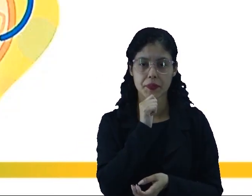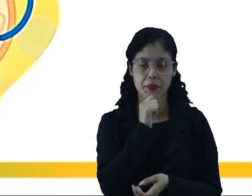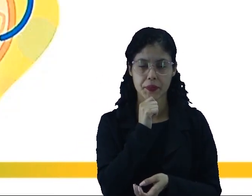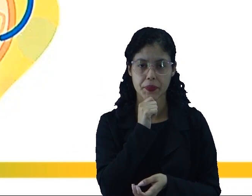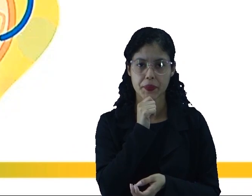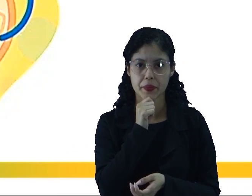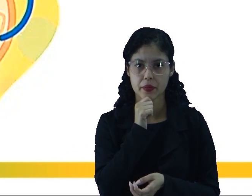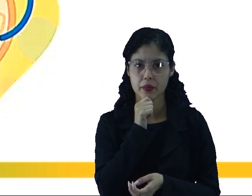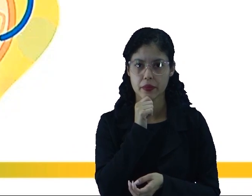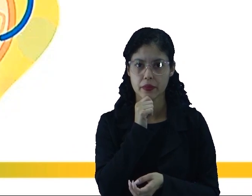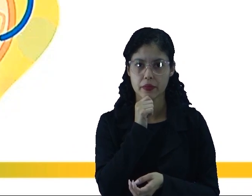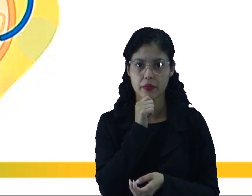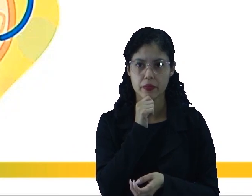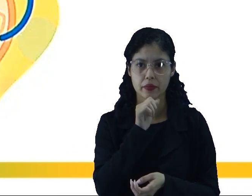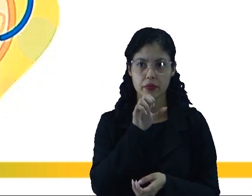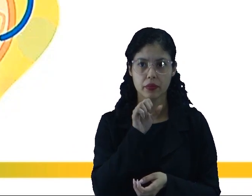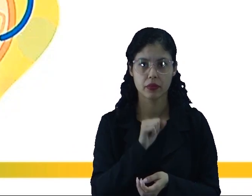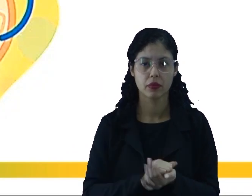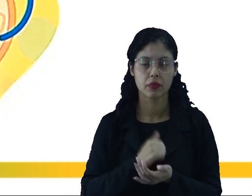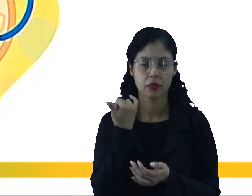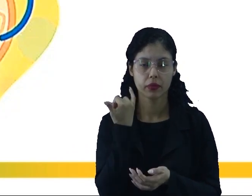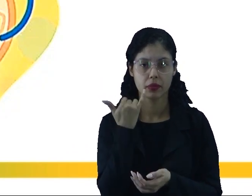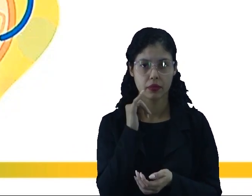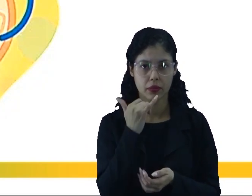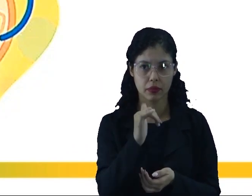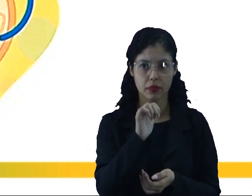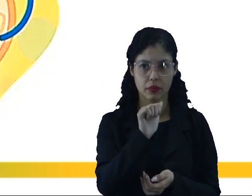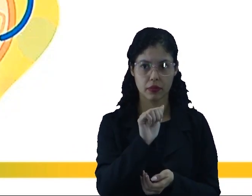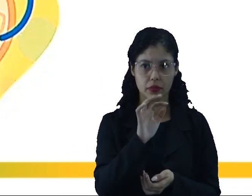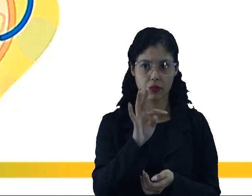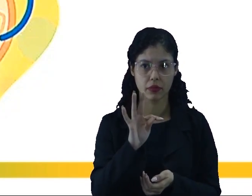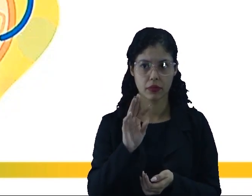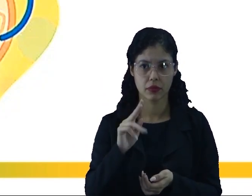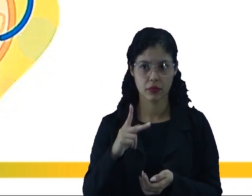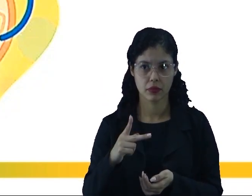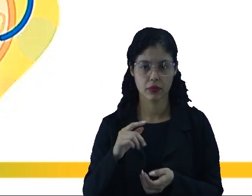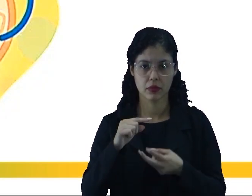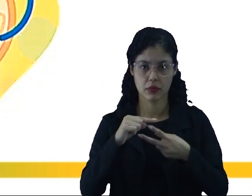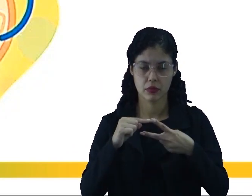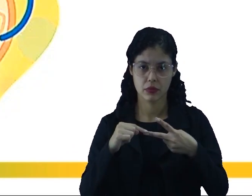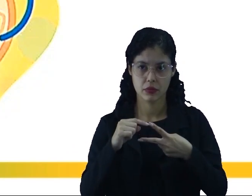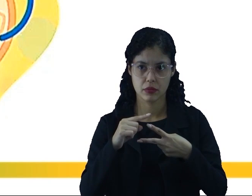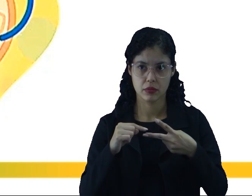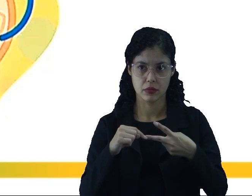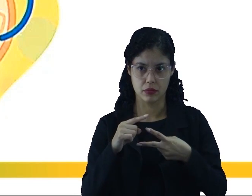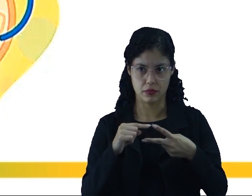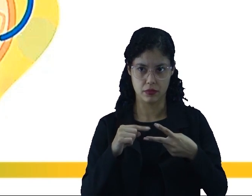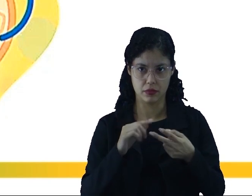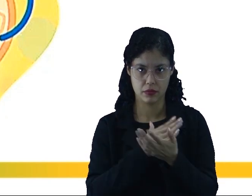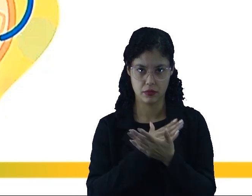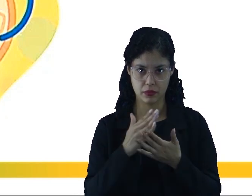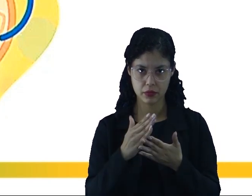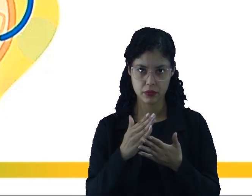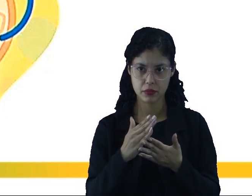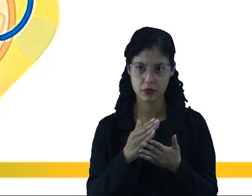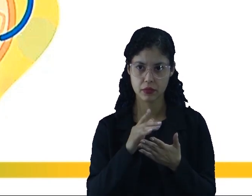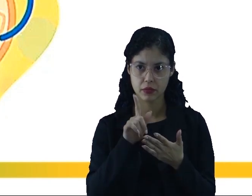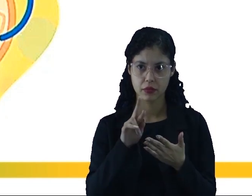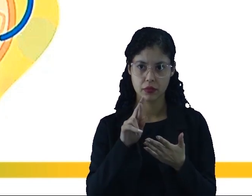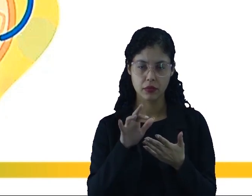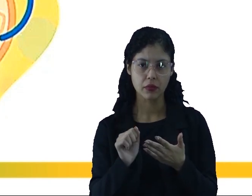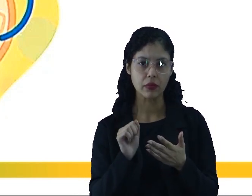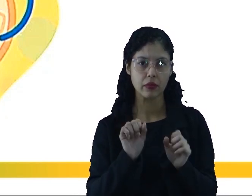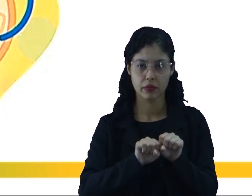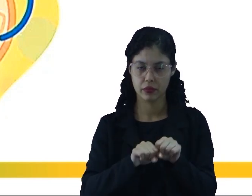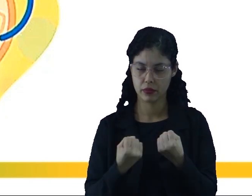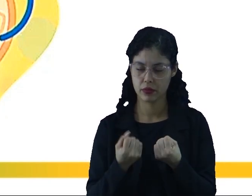celular ela tem a ver com a síntese de energia de ATP. Então eu vou ter duas etapas, uma inicial que é a glicólise, que é